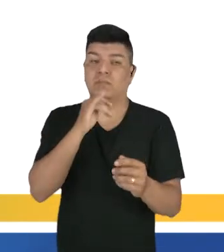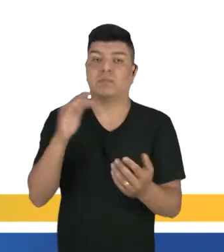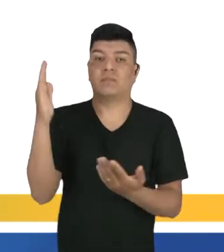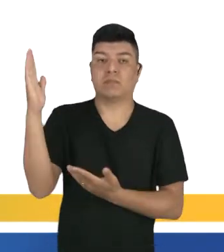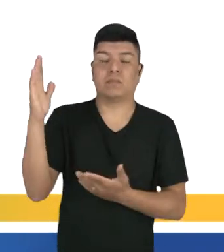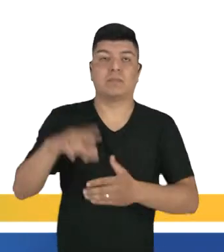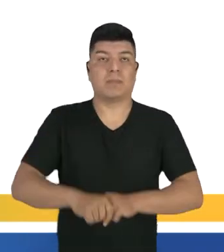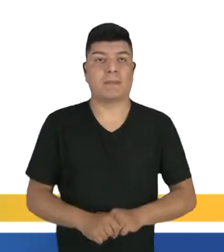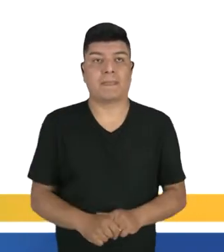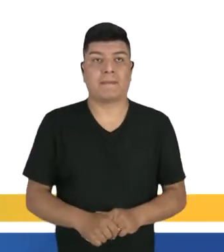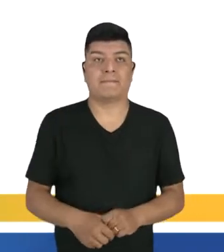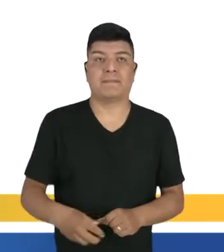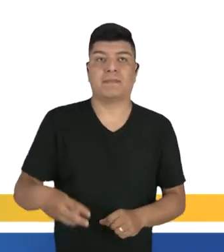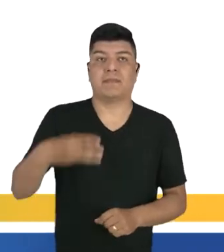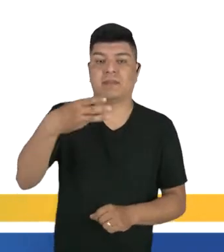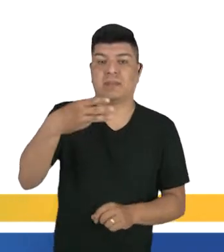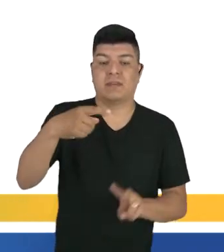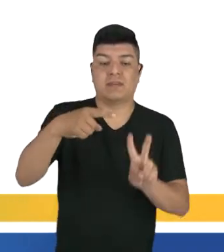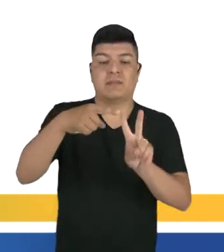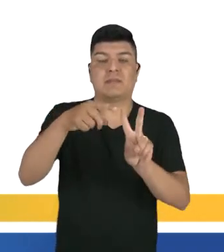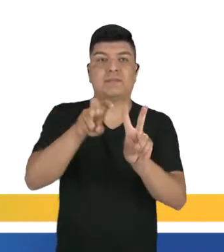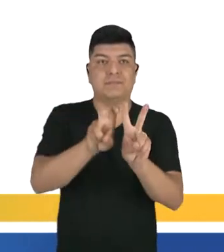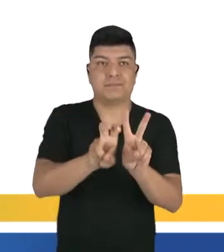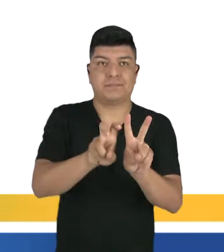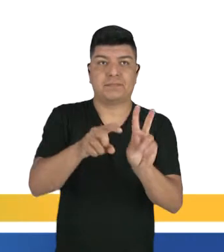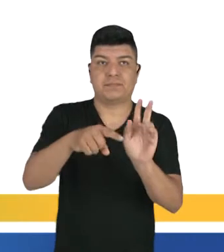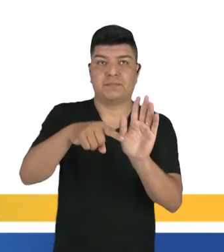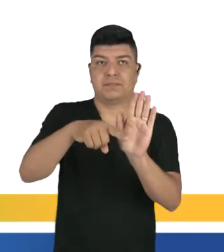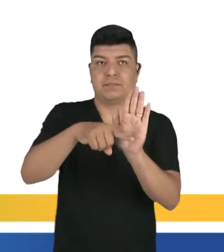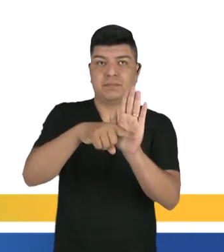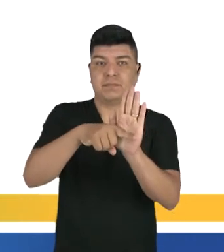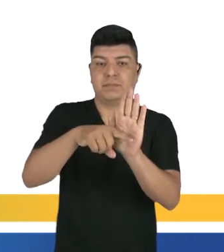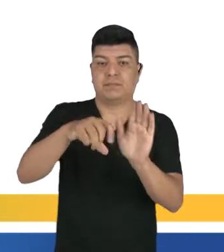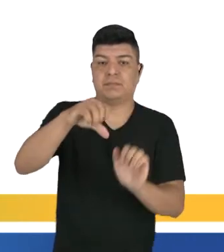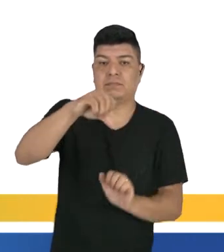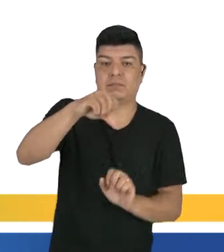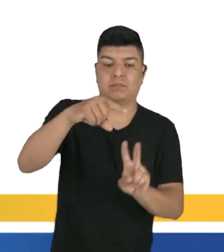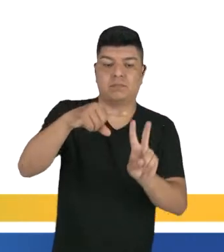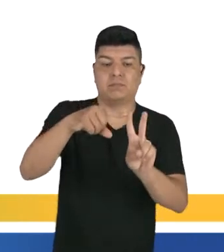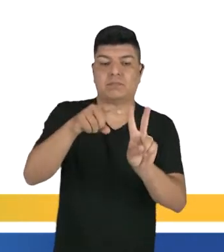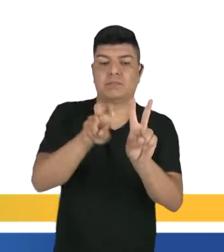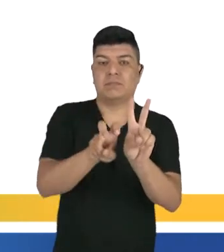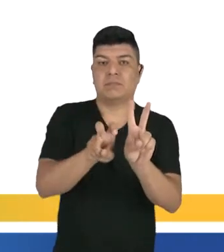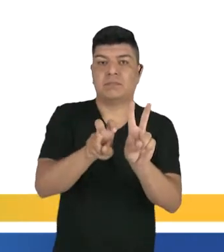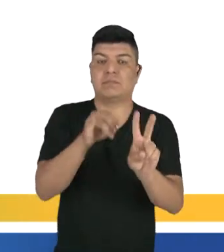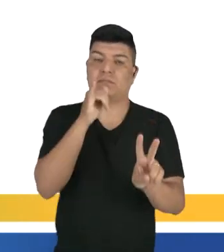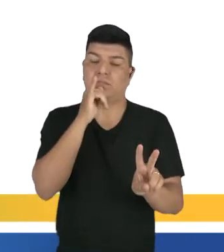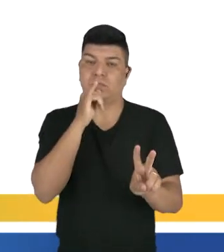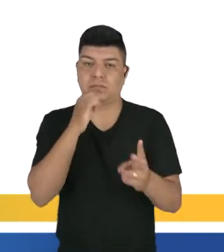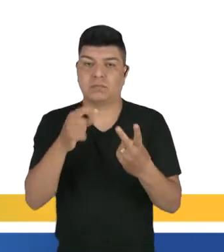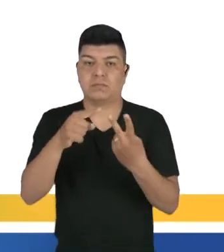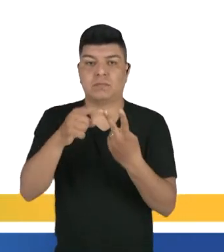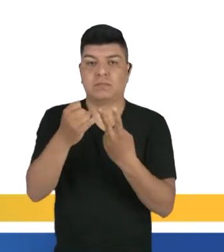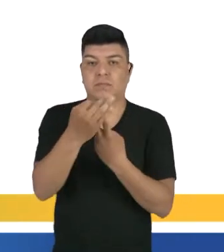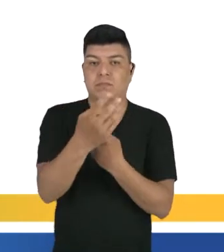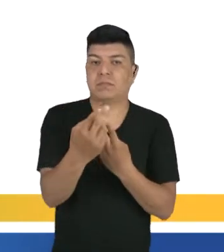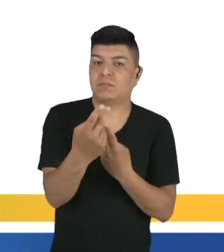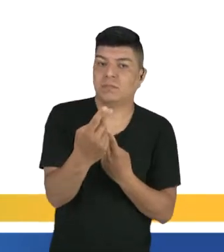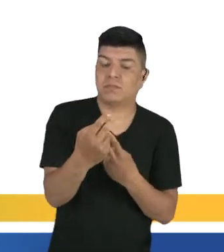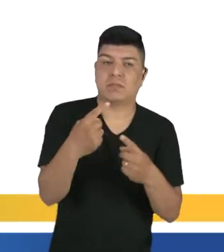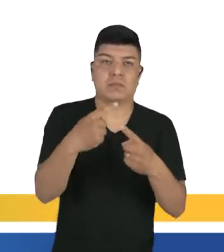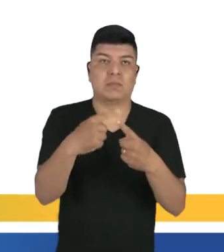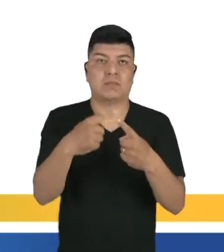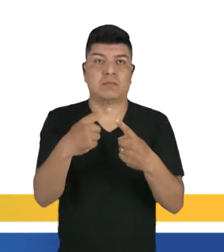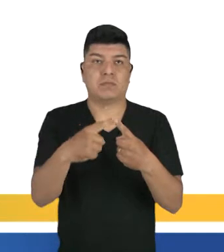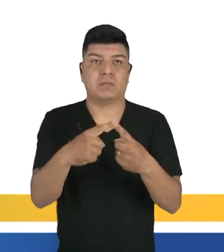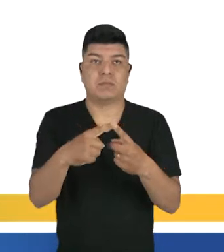exemplos. 3 raiz de 5 e menos 9 raiz de 5 são exemplos de radicais semelhantes. Por quê? Porque